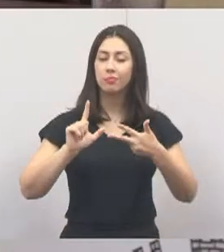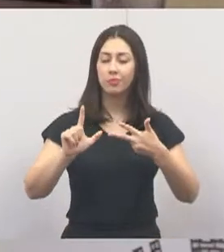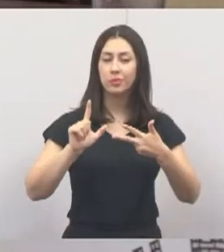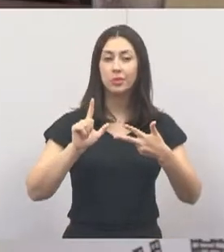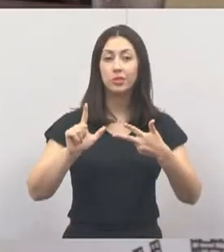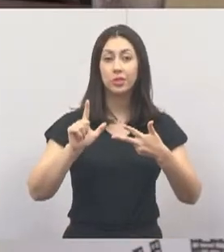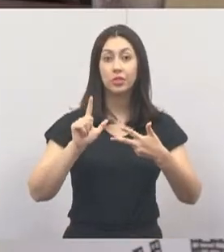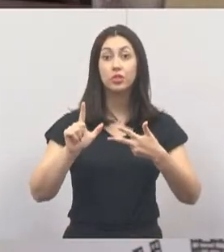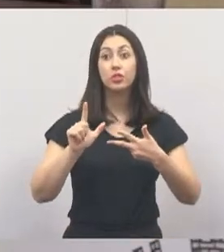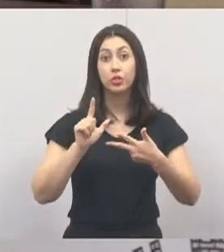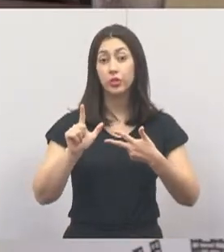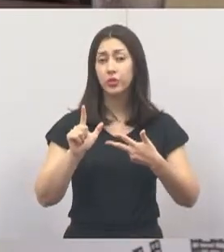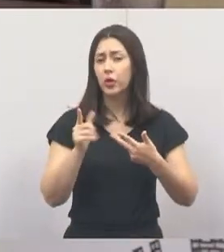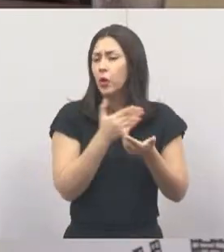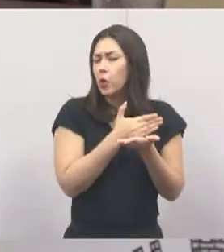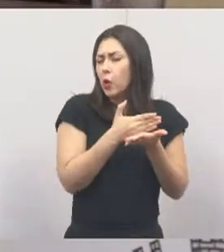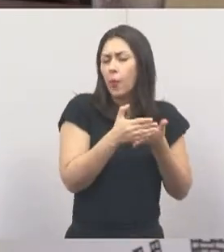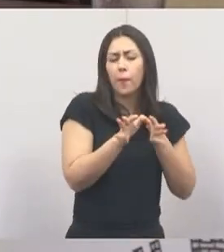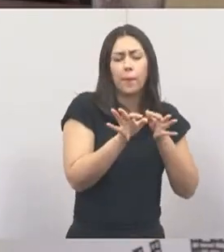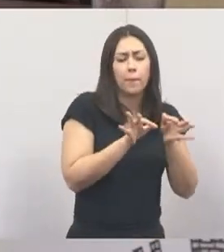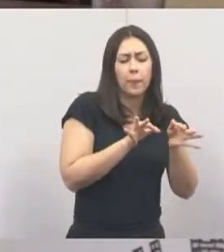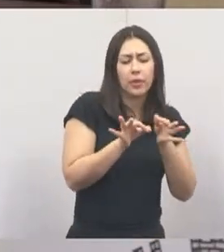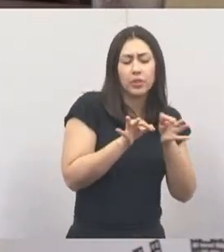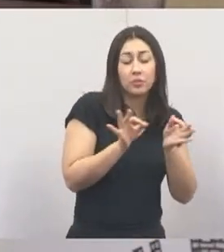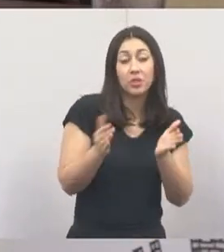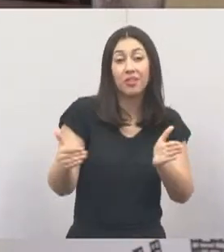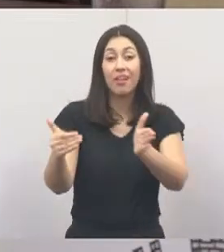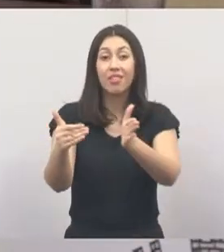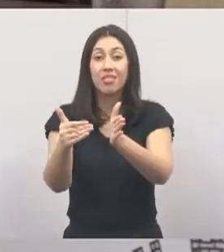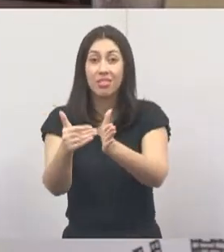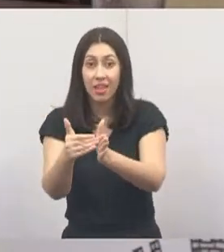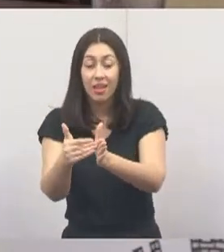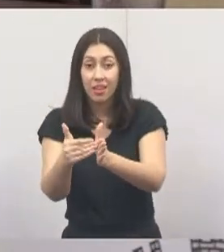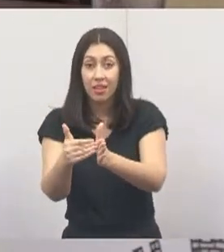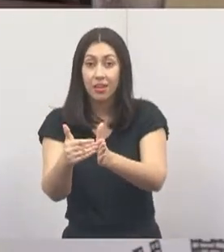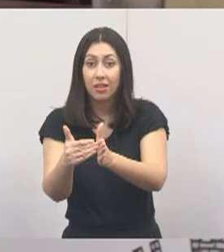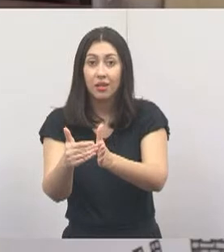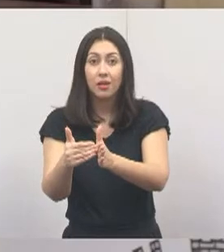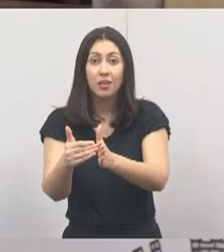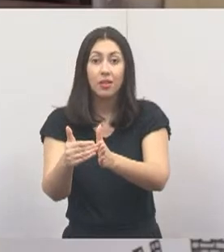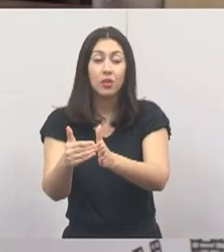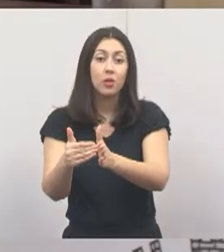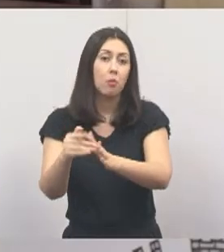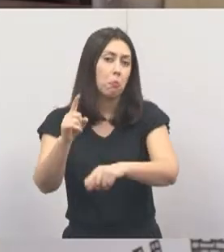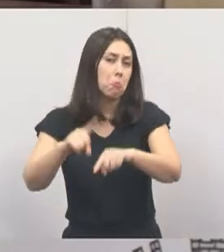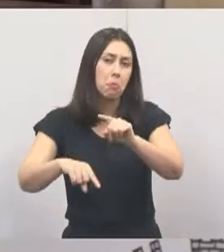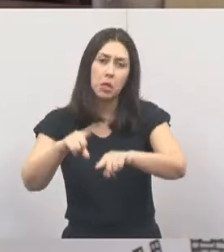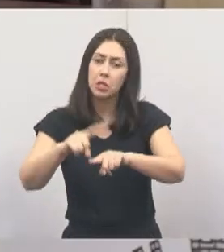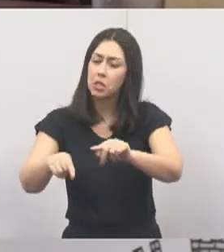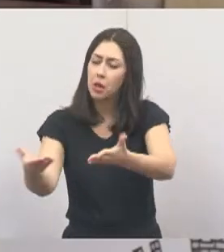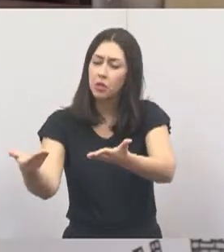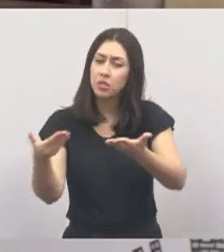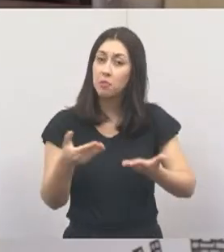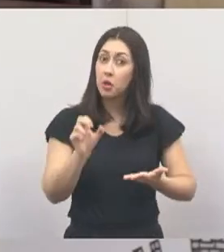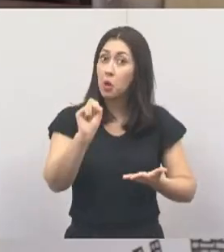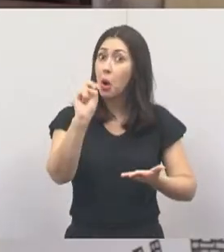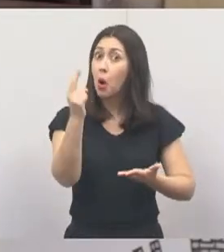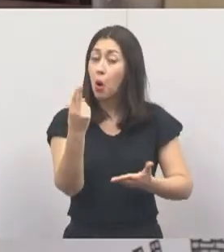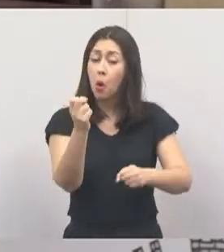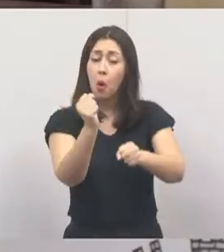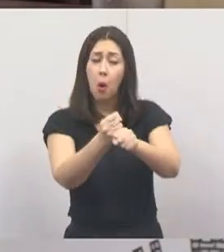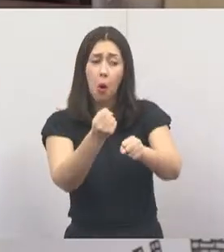legislativo, desde o planejamento até o recebimento definitivo do bem ou a